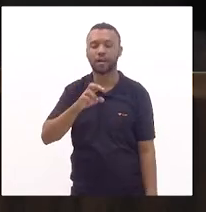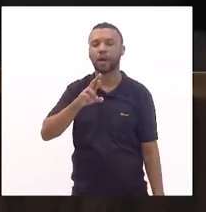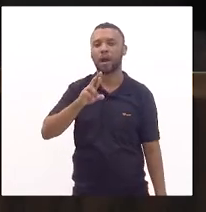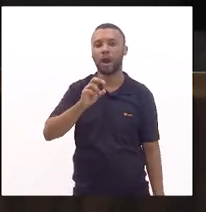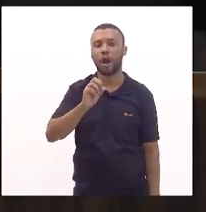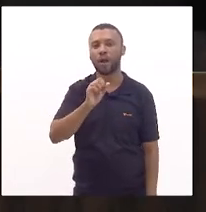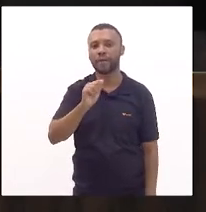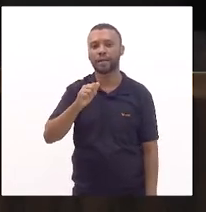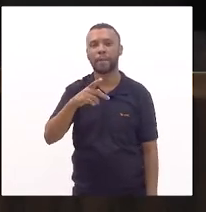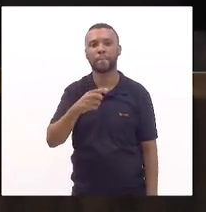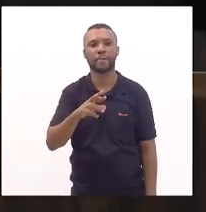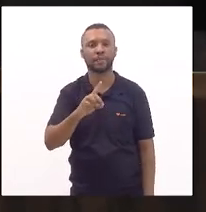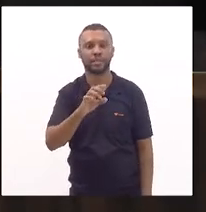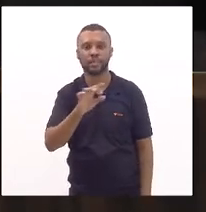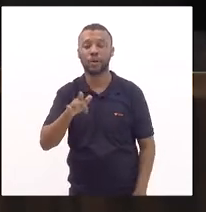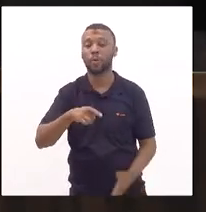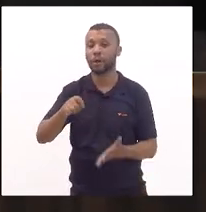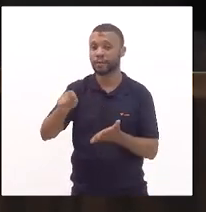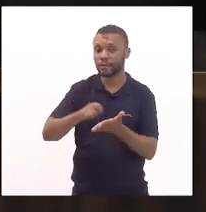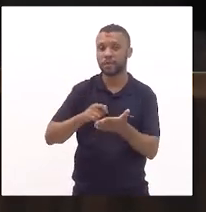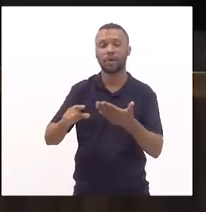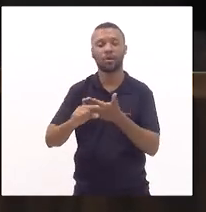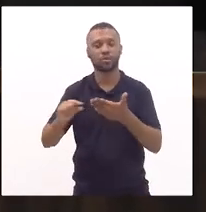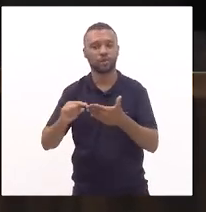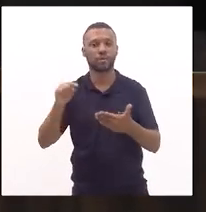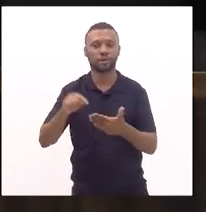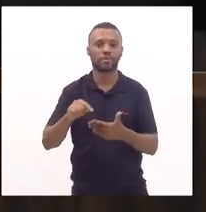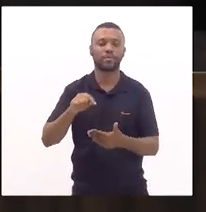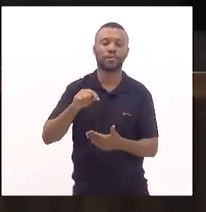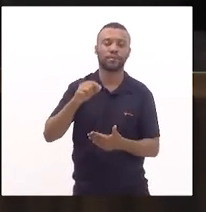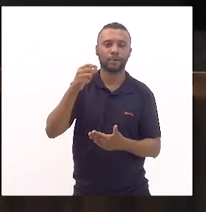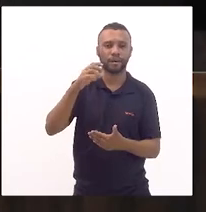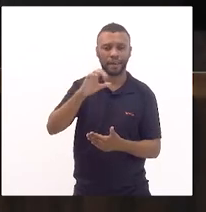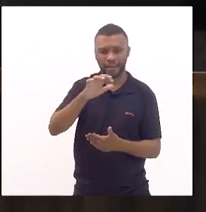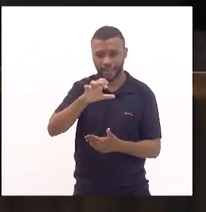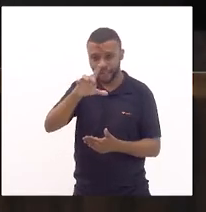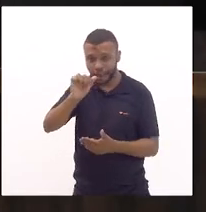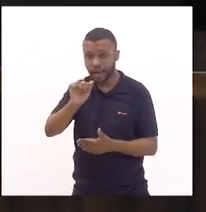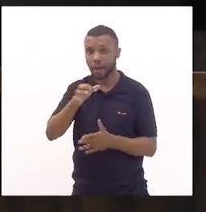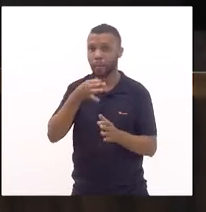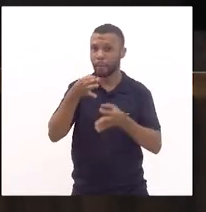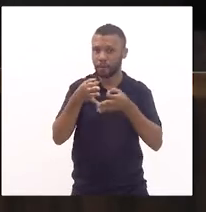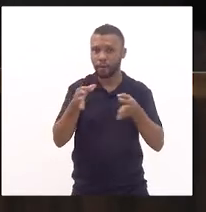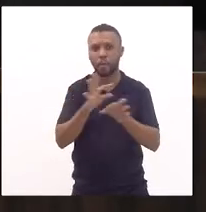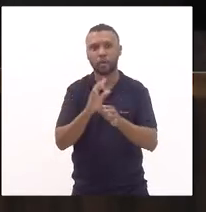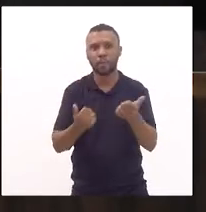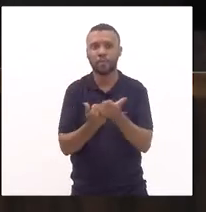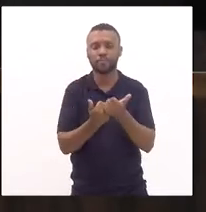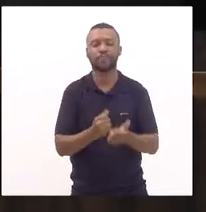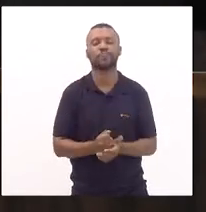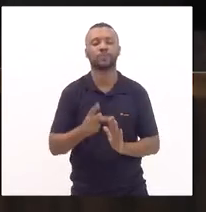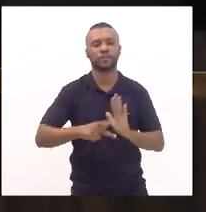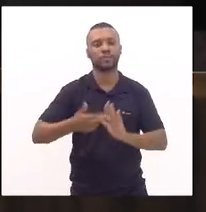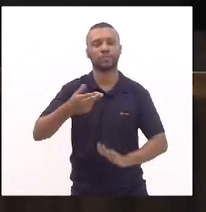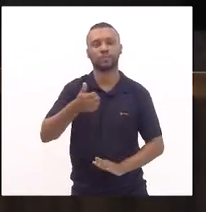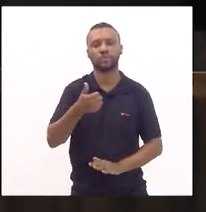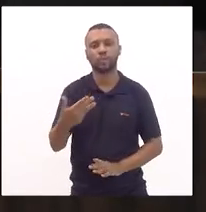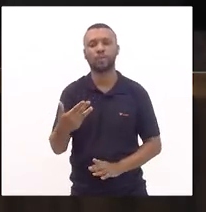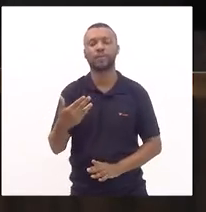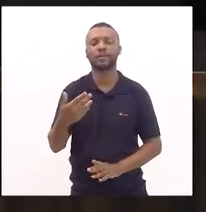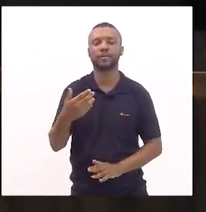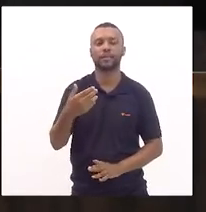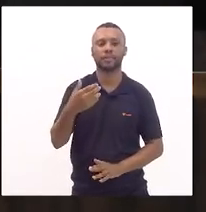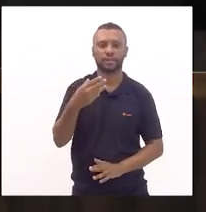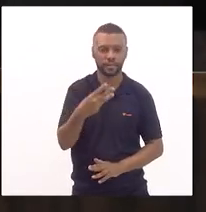Projetos acima de relatoria, deputado Márcio Canella, com pareceres favoráveis. Projeto de resolução